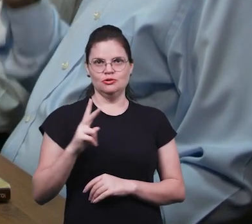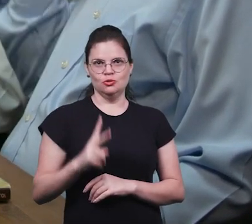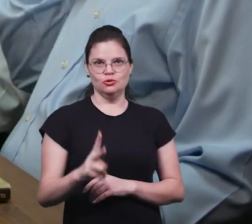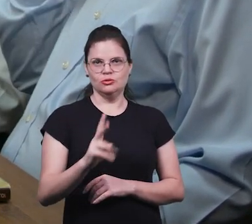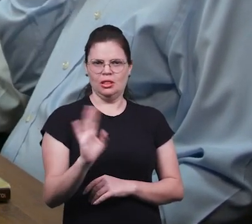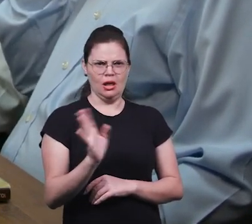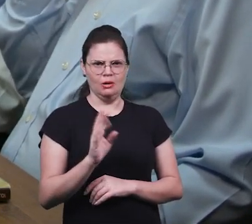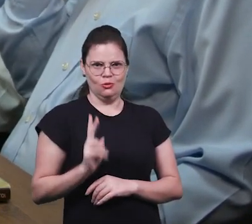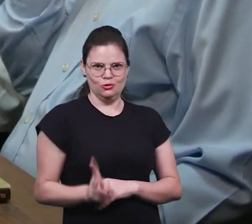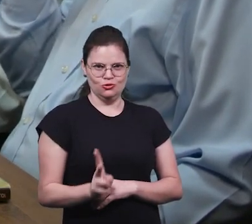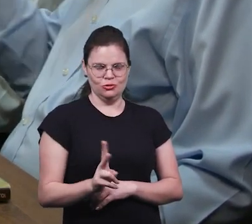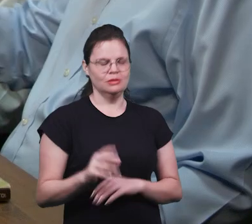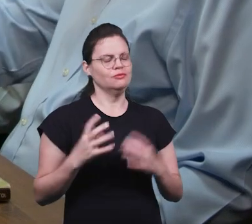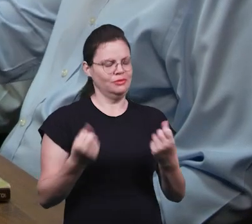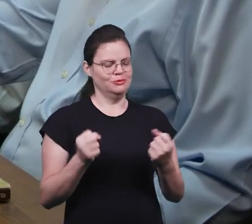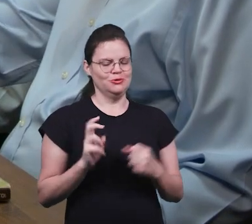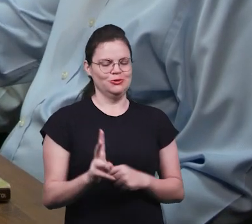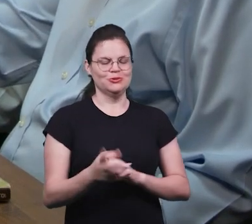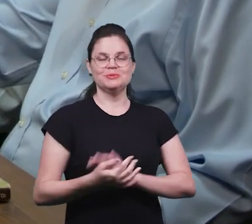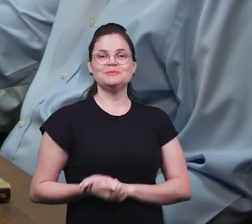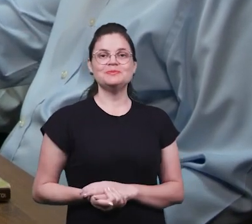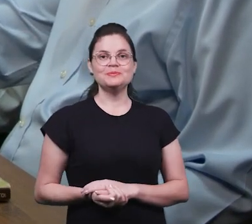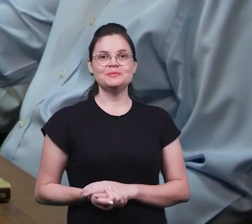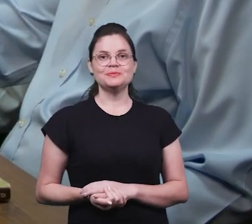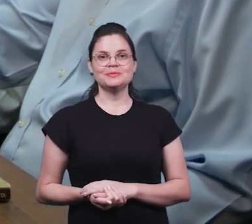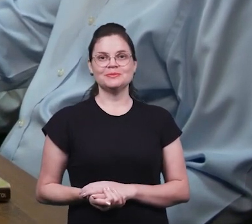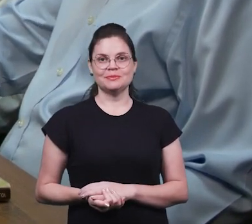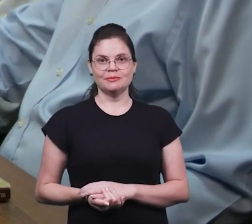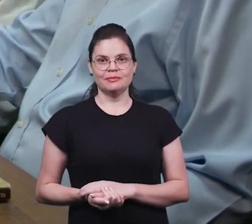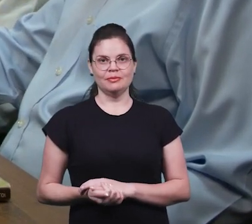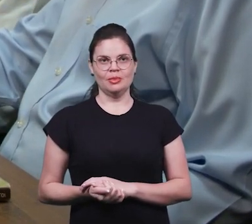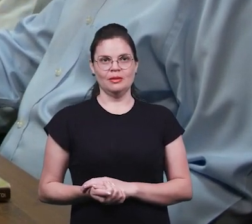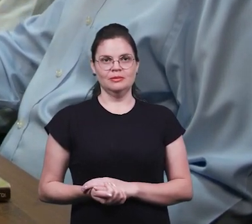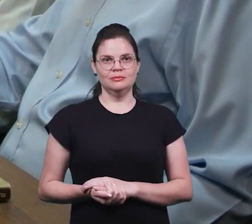Não, vamos. Vamos seguir? Vamos seguir. Nós temos agora...